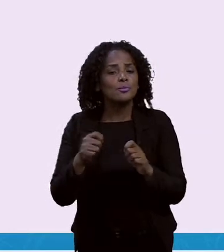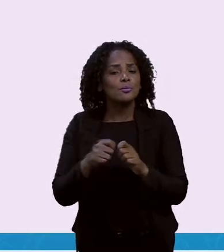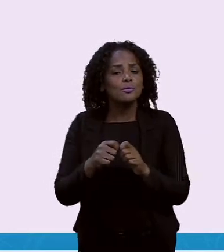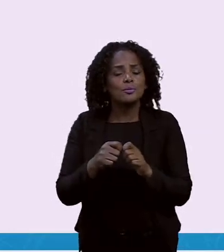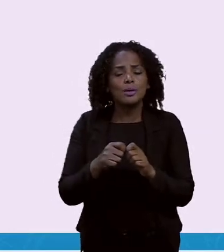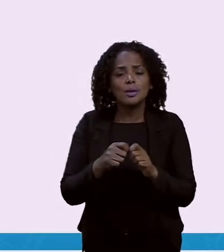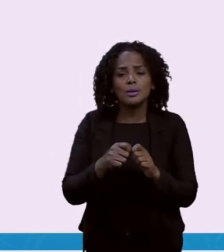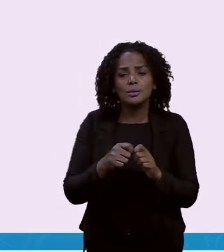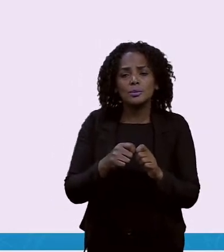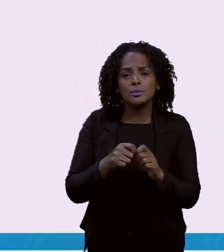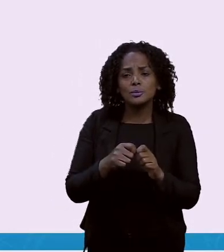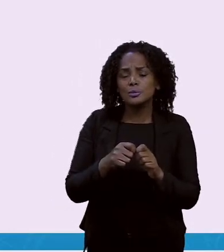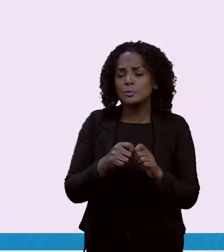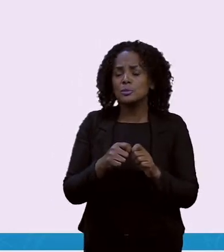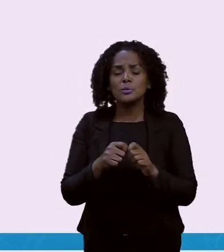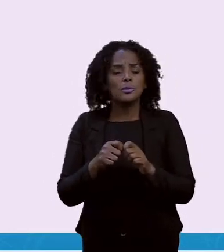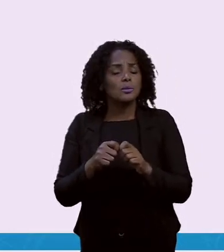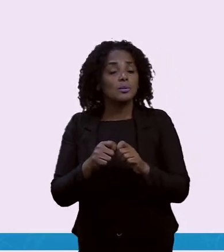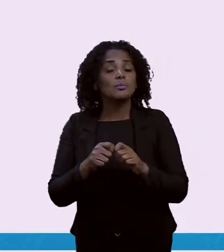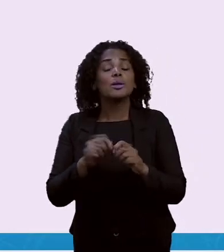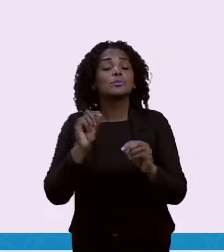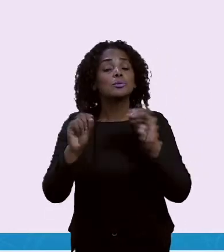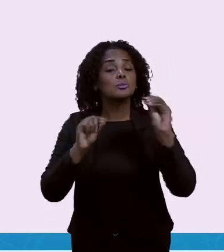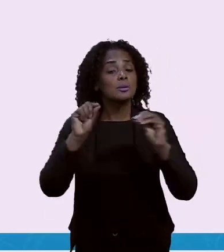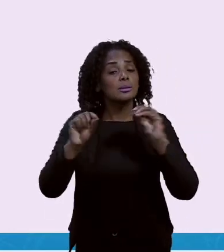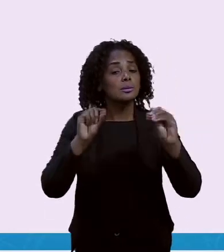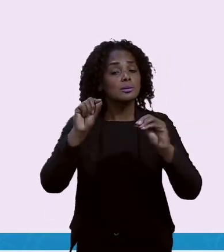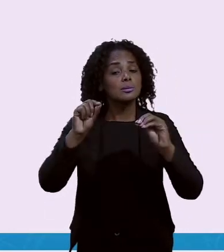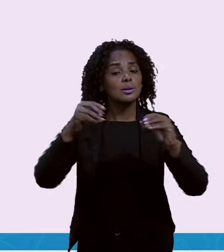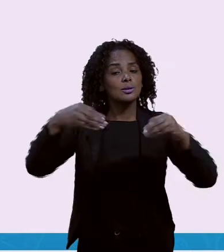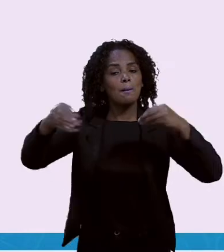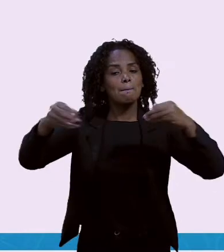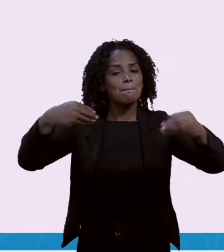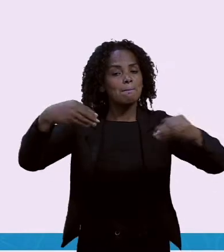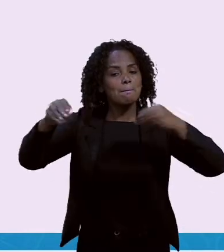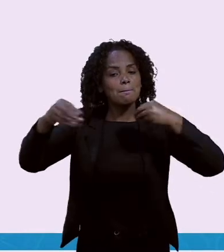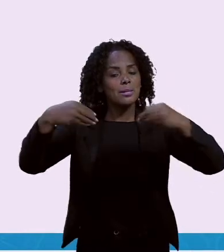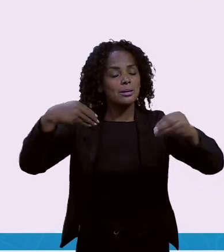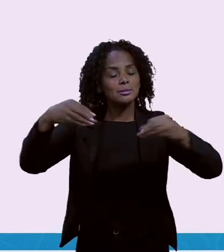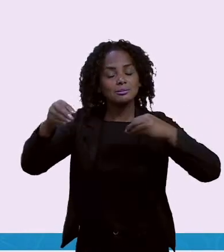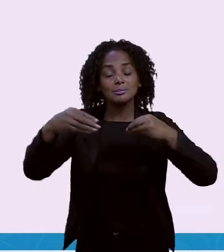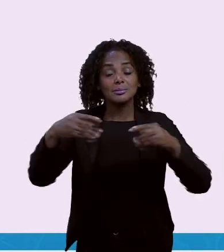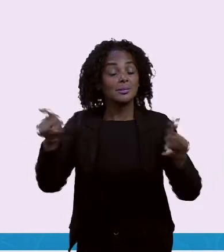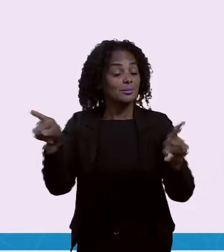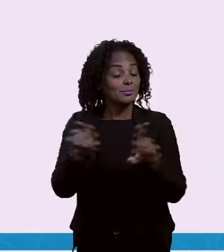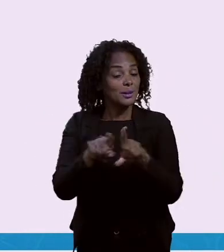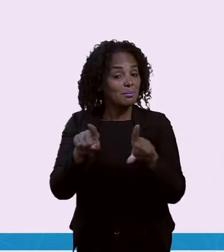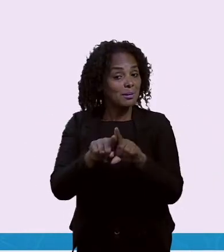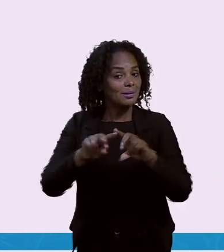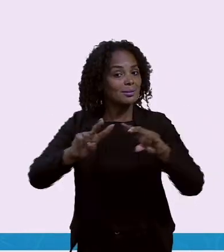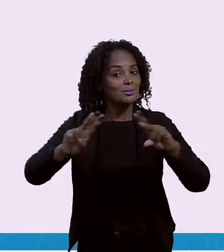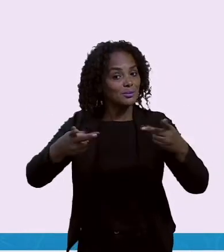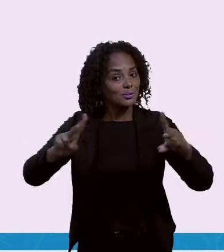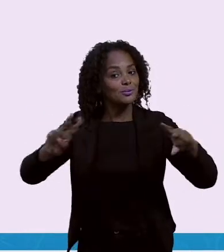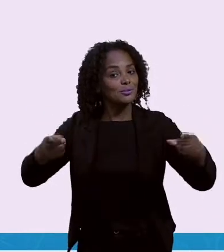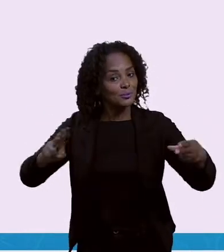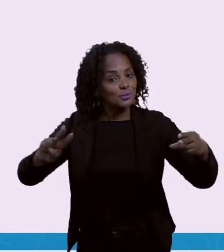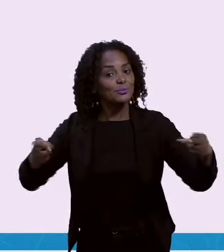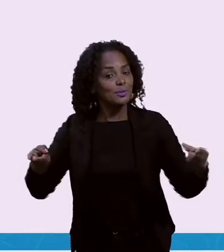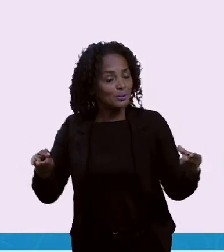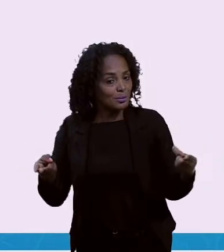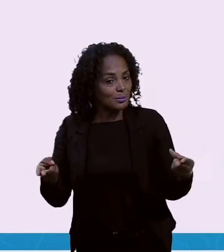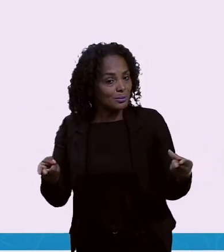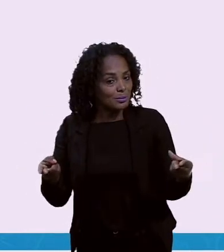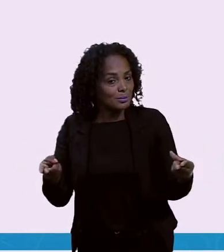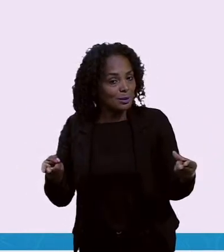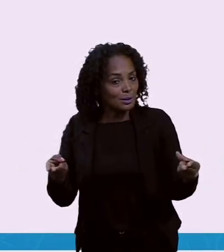mesmo material, o plástico, mas eles também são diferentes uns dos outros, mesmo sendo feitos